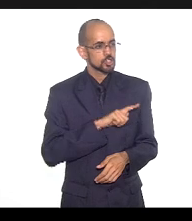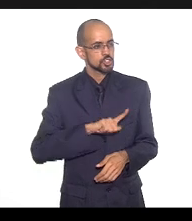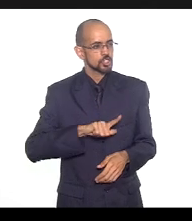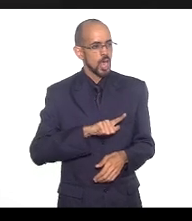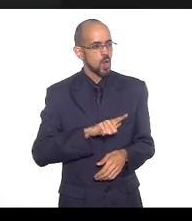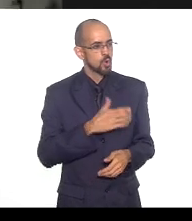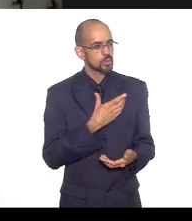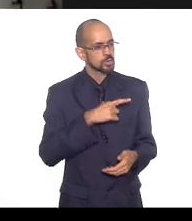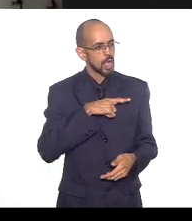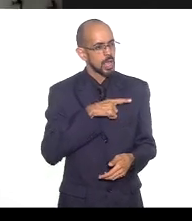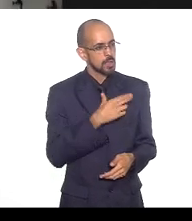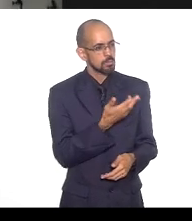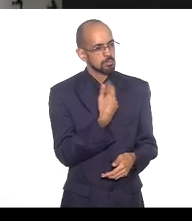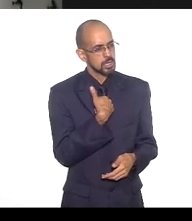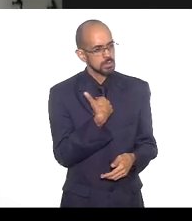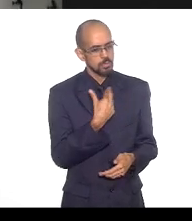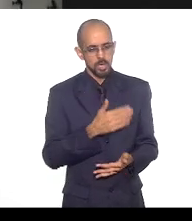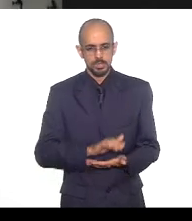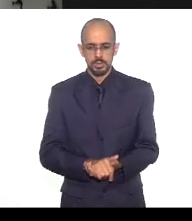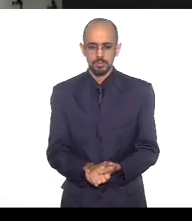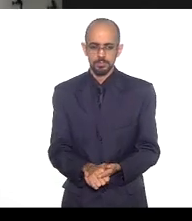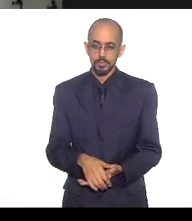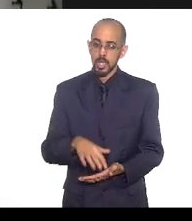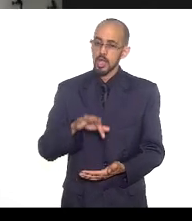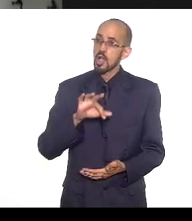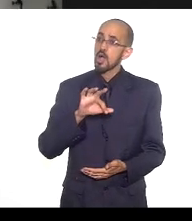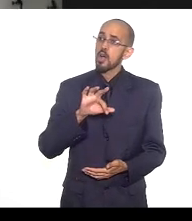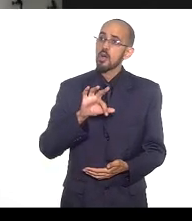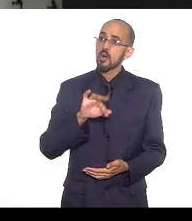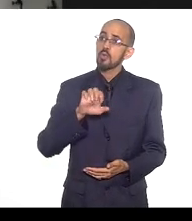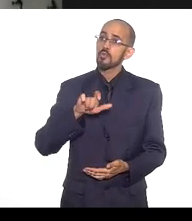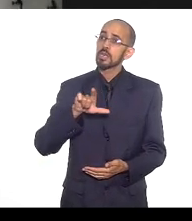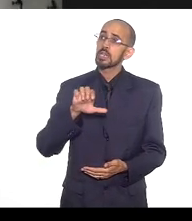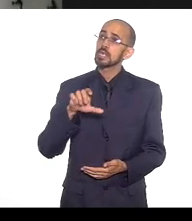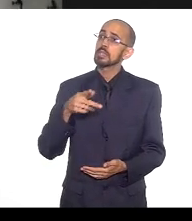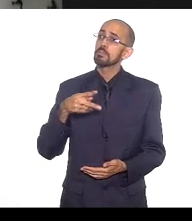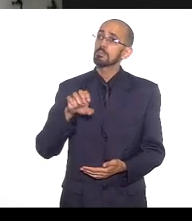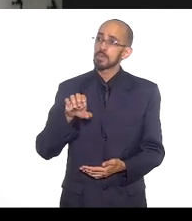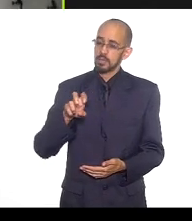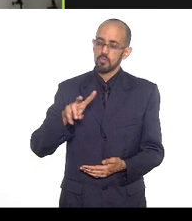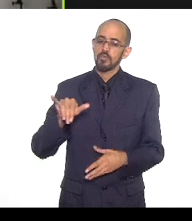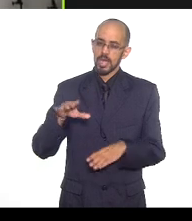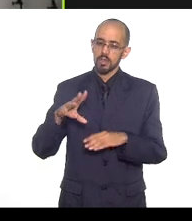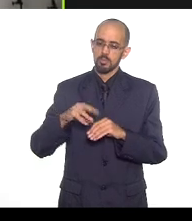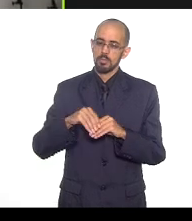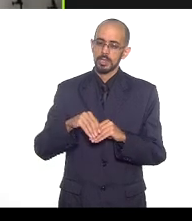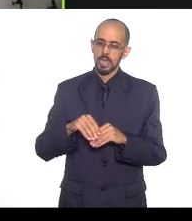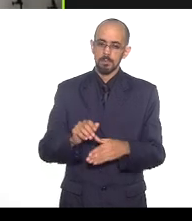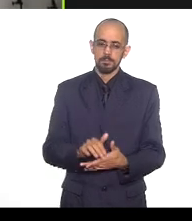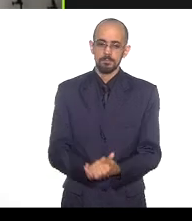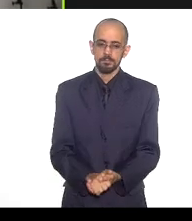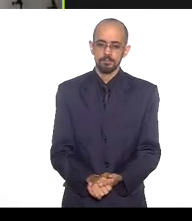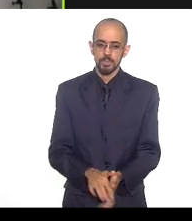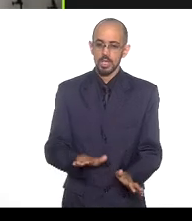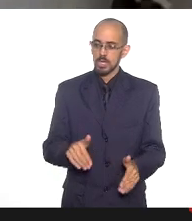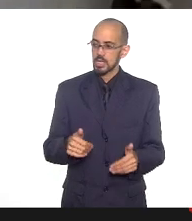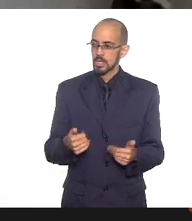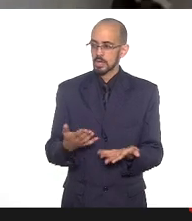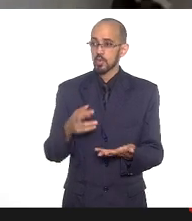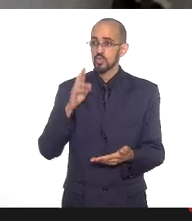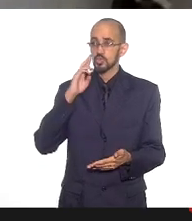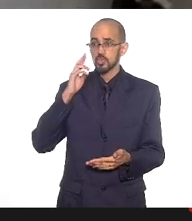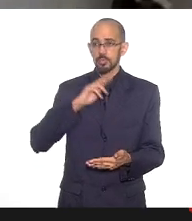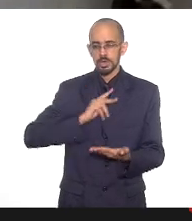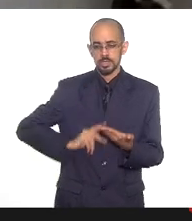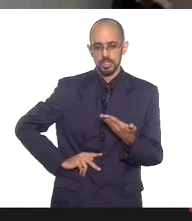aduzir sobre isso. O Felipe vai complementar, deputado. Felipe, por favor. Senhor presidente, eu acho que é exatamente o que o meu